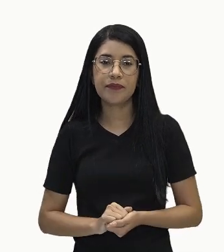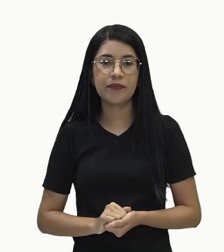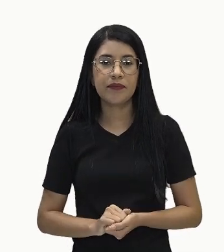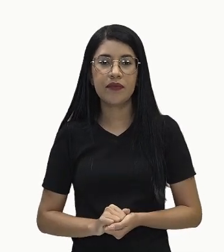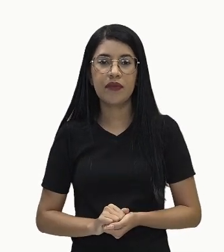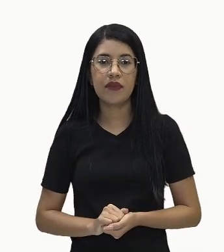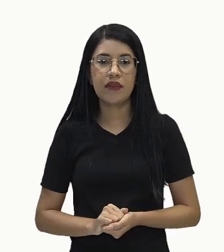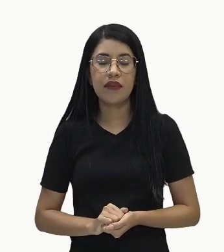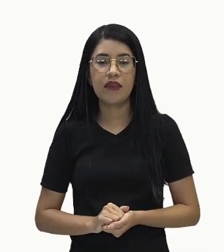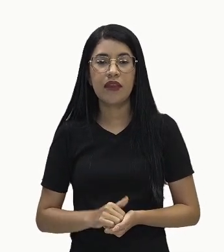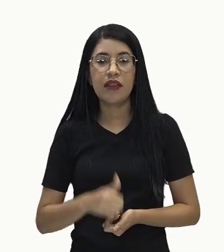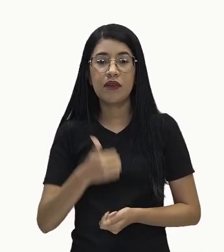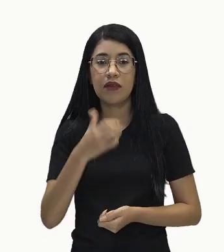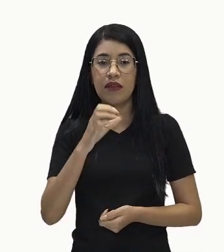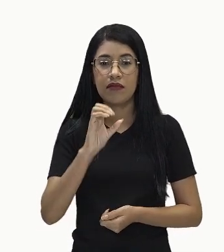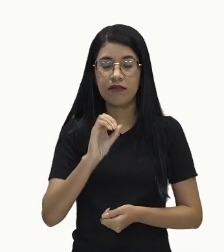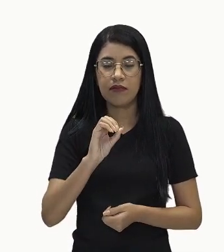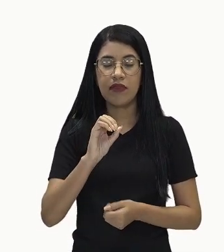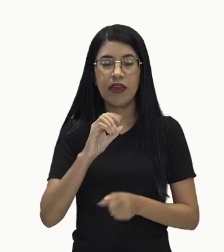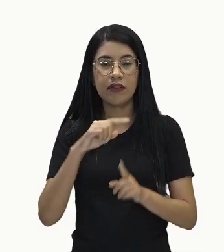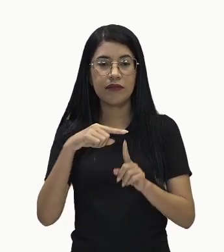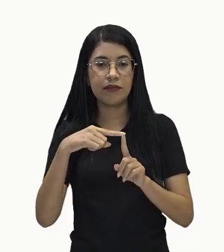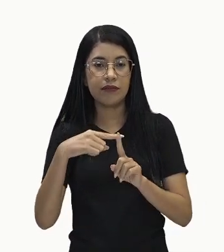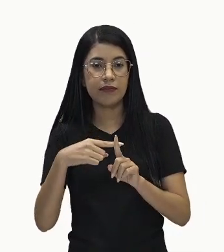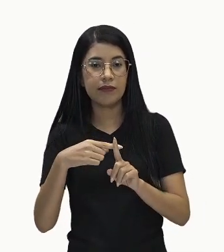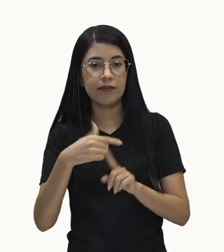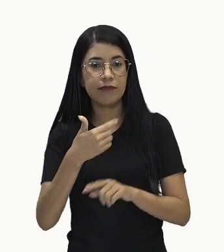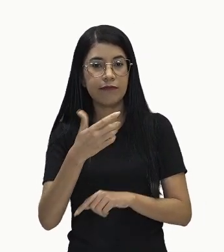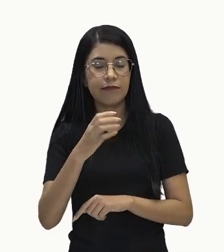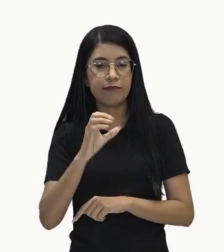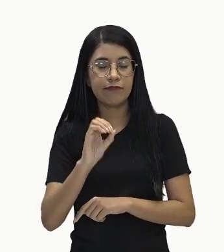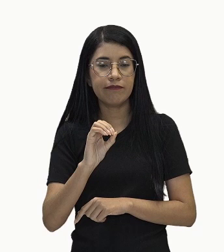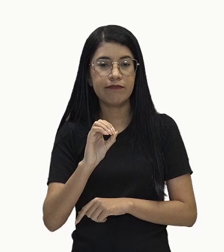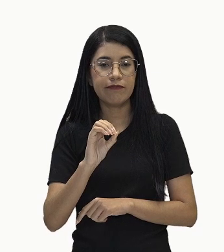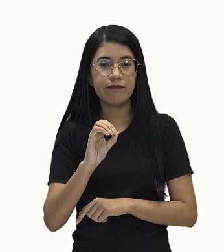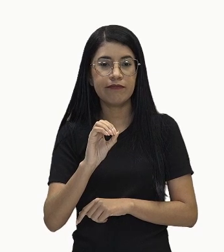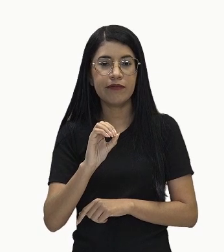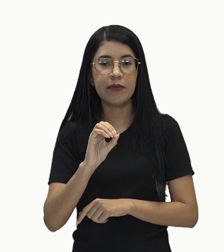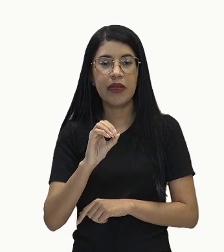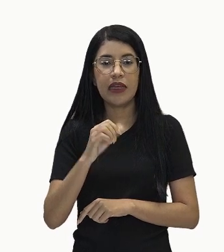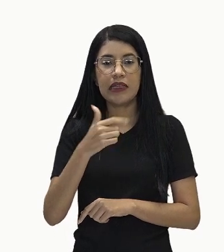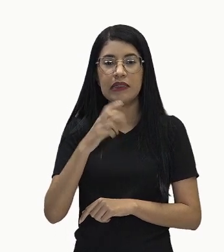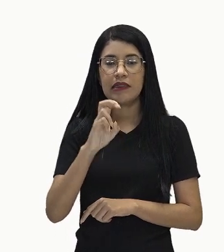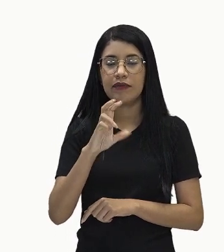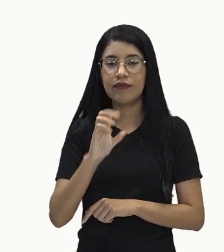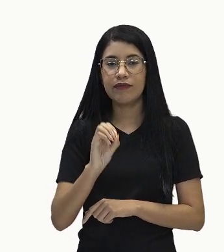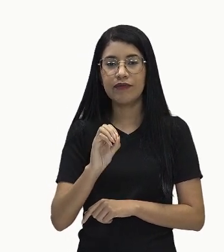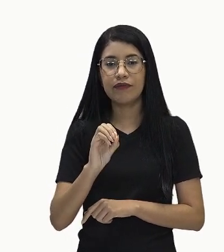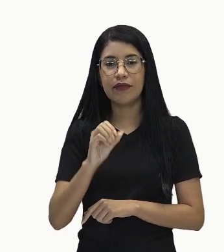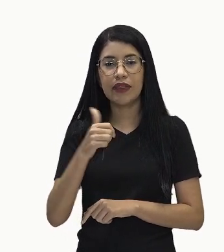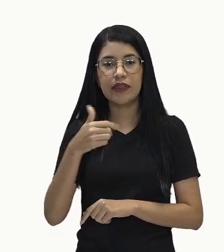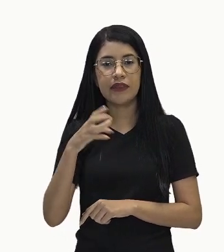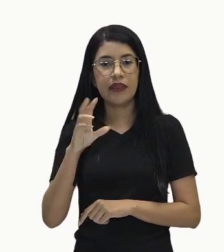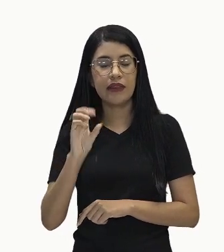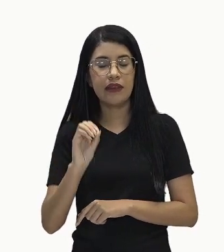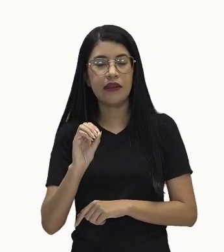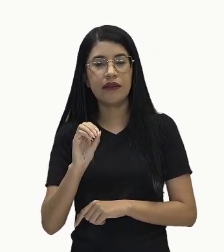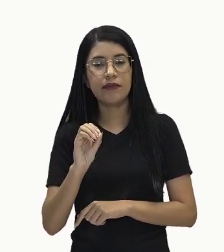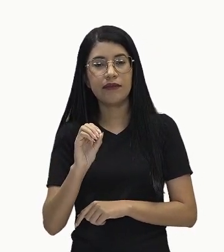ao quadrado é 0. Pois bem, somando isso daqui tudinho, né? 10, 20